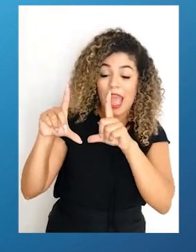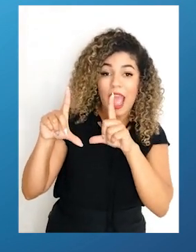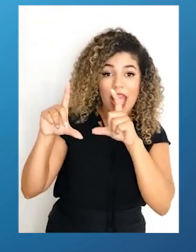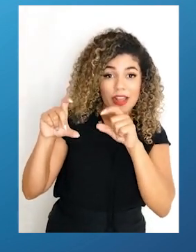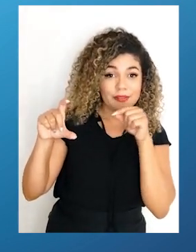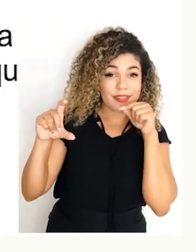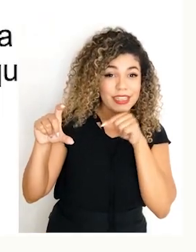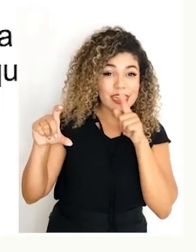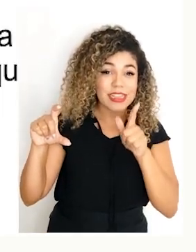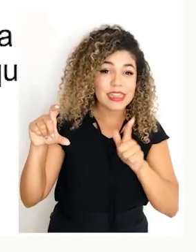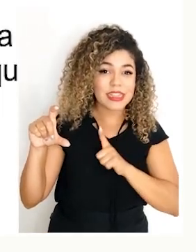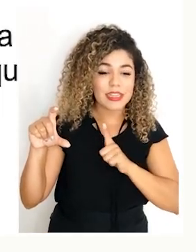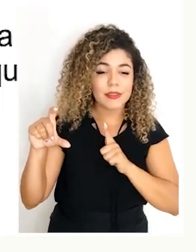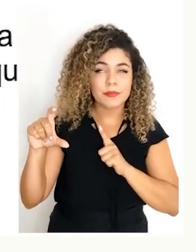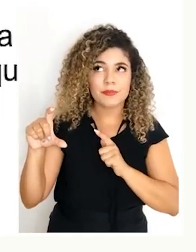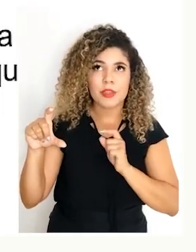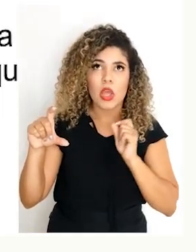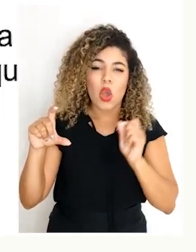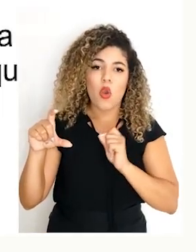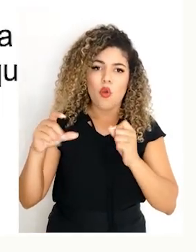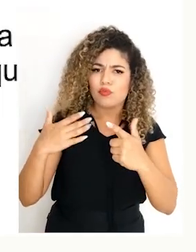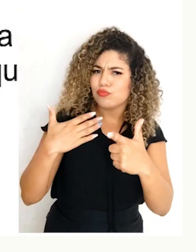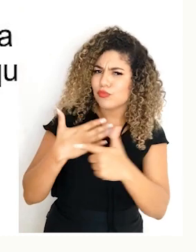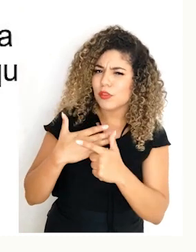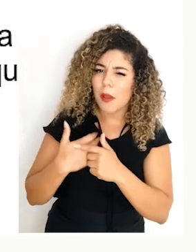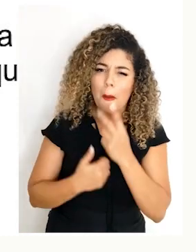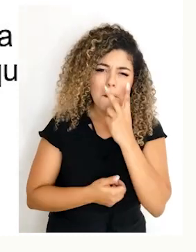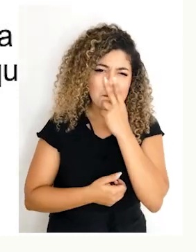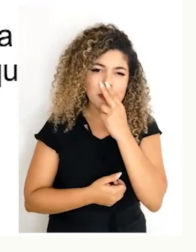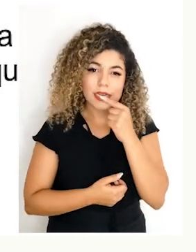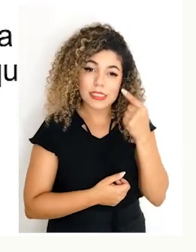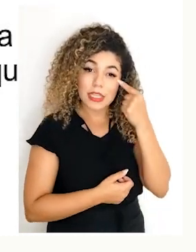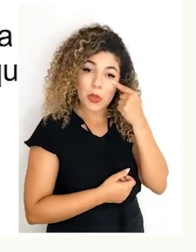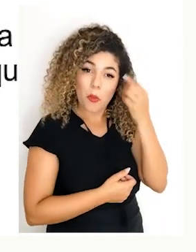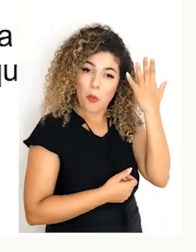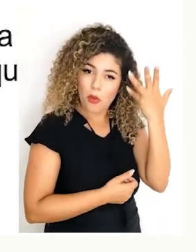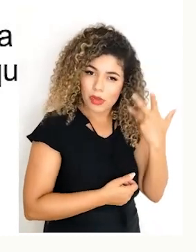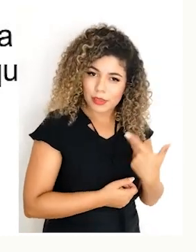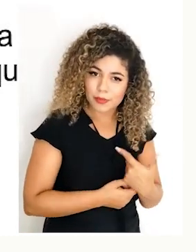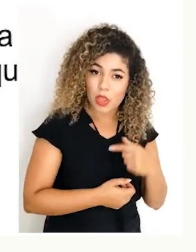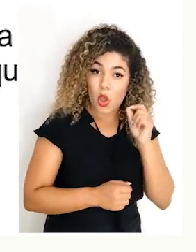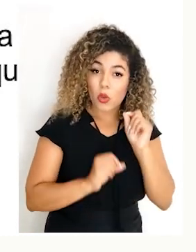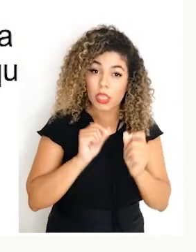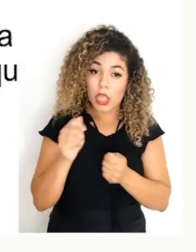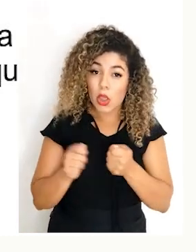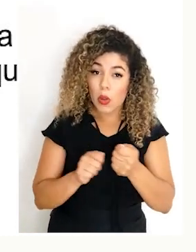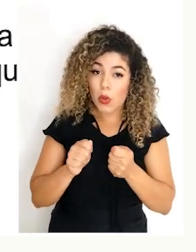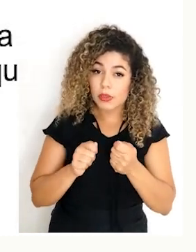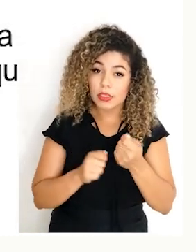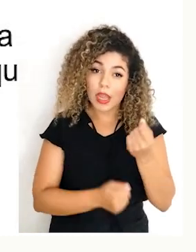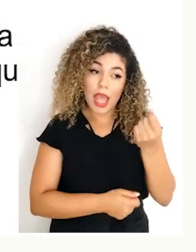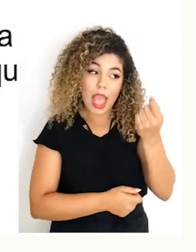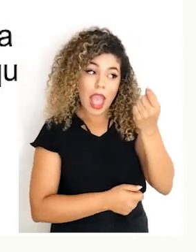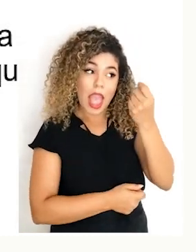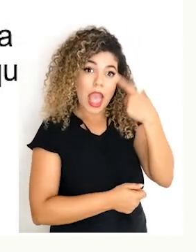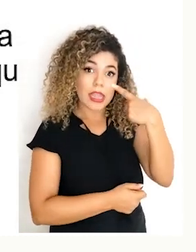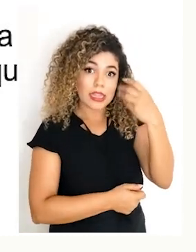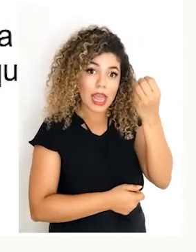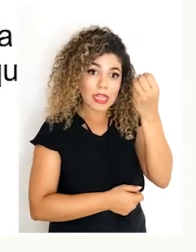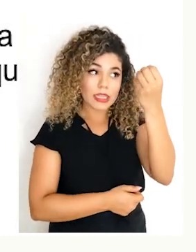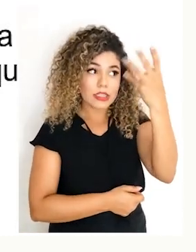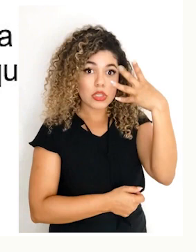parecido com o olho humano. O que controla a entrada de luz nos nossos olhos é a pupila. No caso da máquina fotográfica, nós temos a